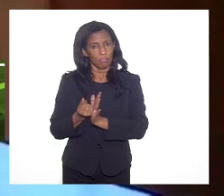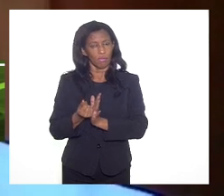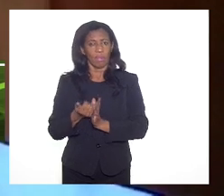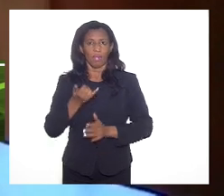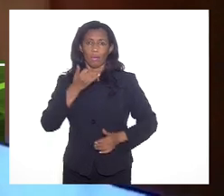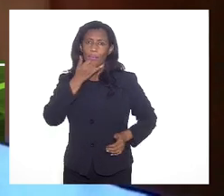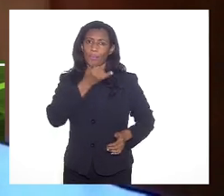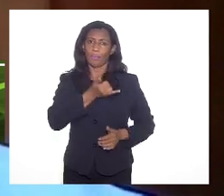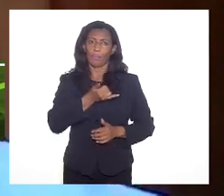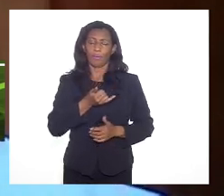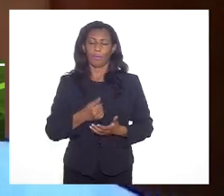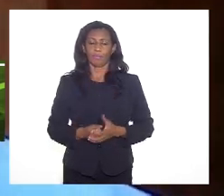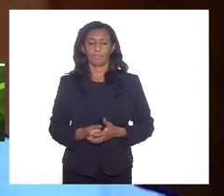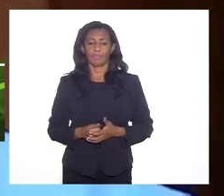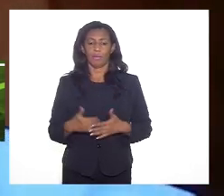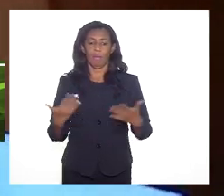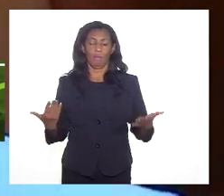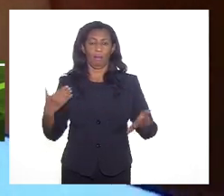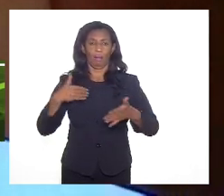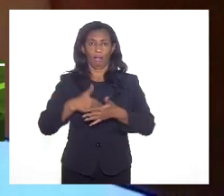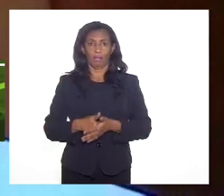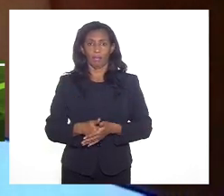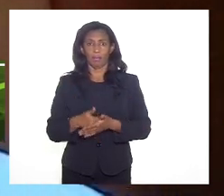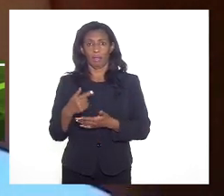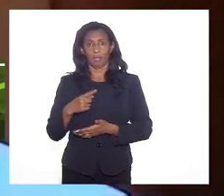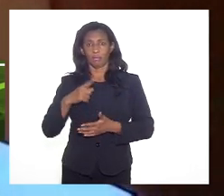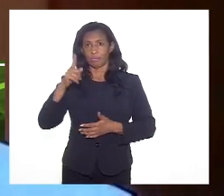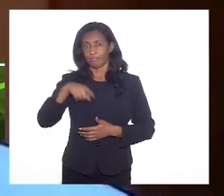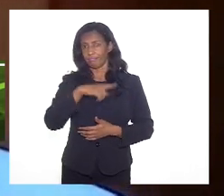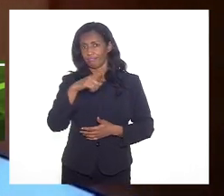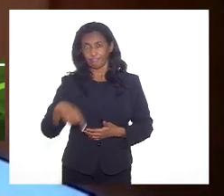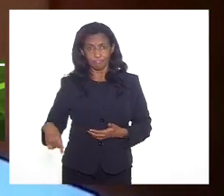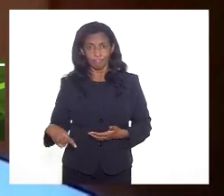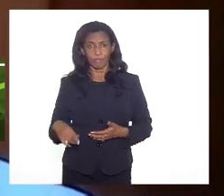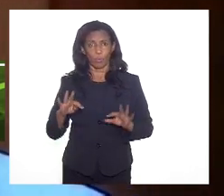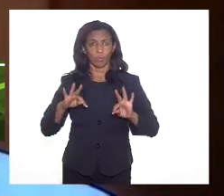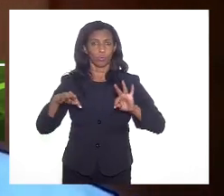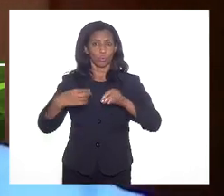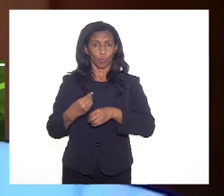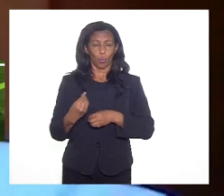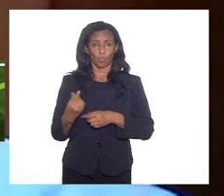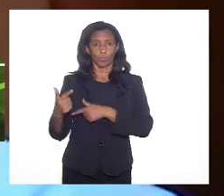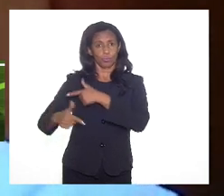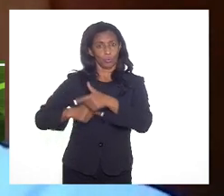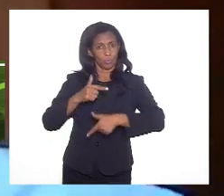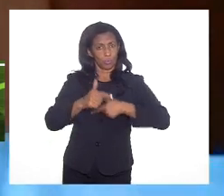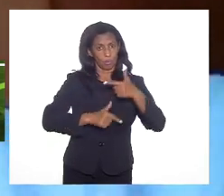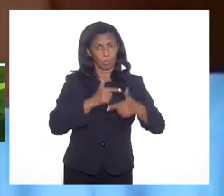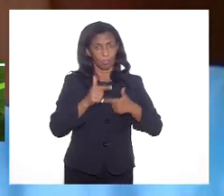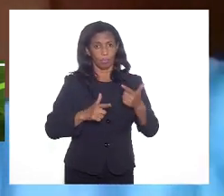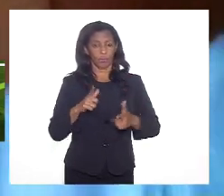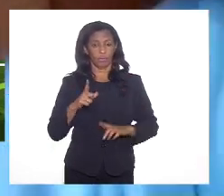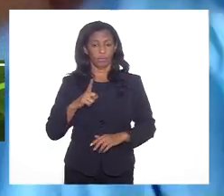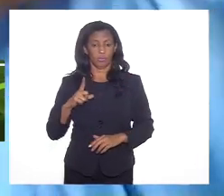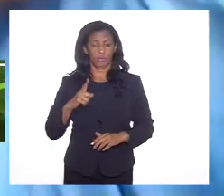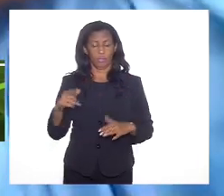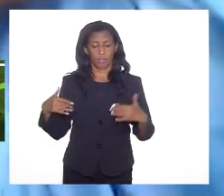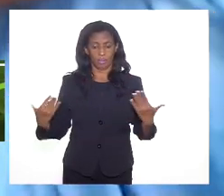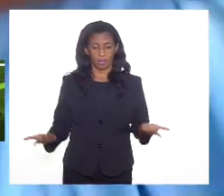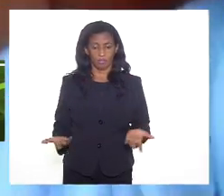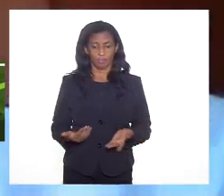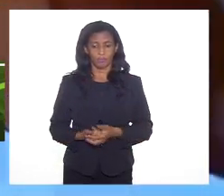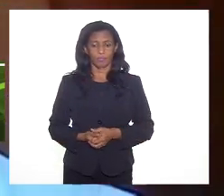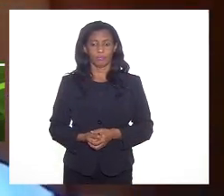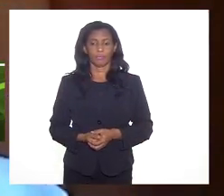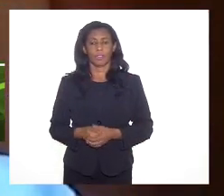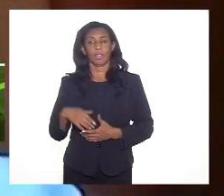inequivocamente deficitários até a sua extinção, que dar-se-á quando todos os servidores estiverem, enfim,